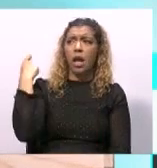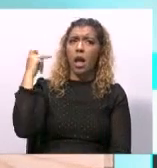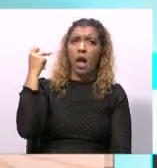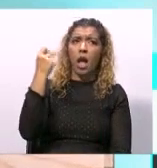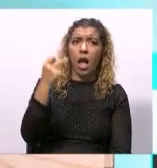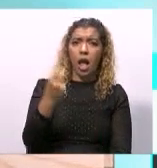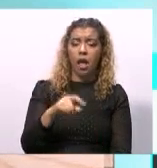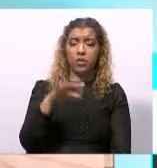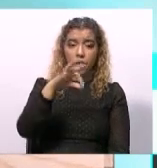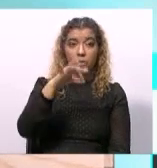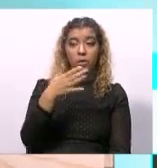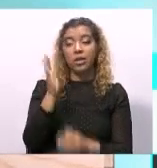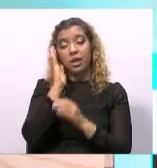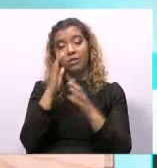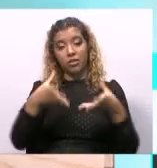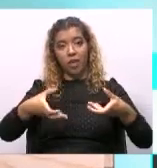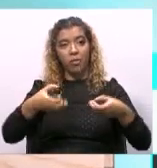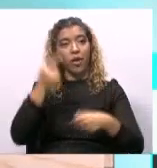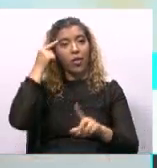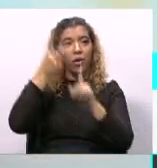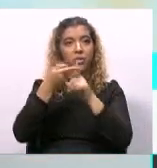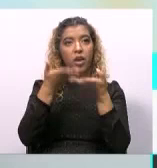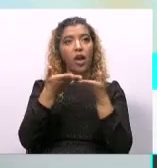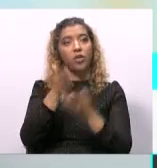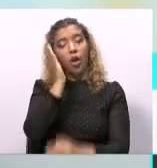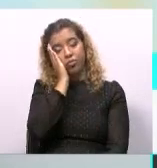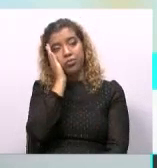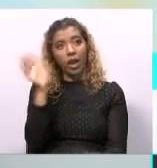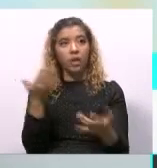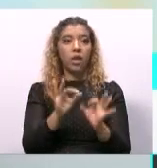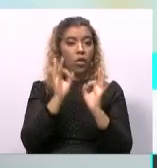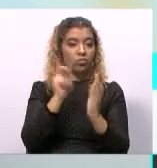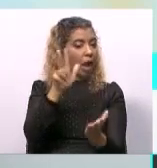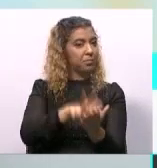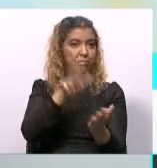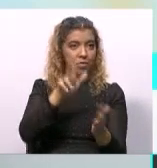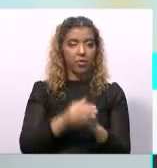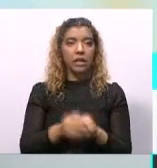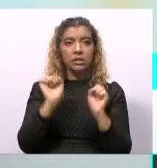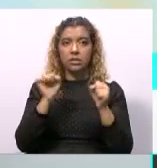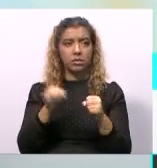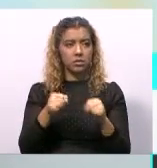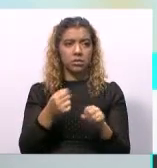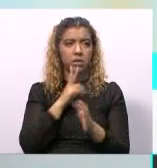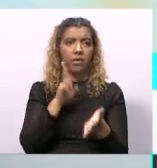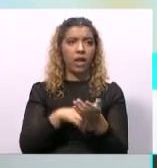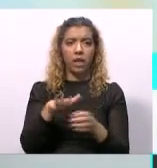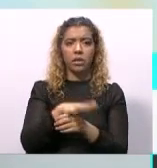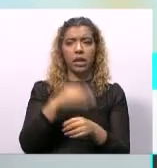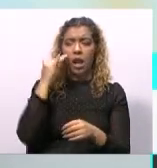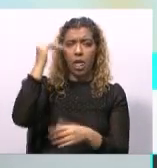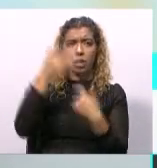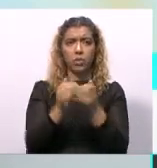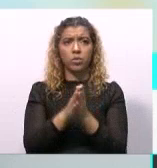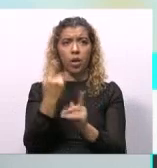colocam gotinhas de lavanda na almofada para dormir melhor. Exatamente. Portanto, acho que está mais do que comprovado, não é? Exatamente, sim, está efetivamente, e em todas as idades. A